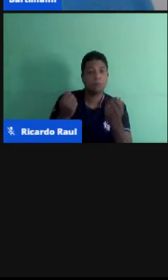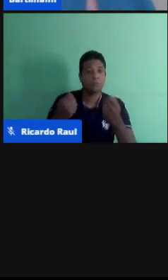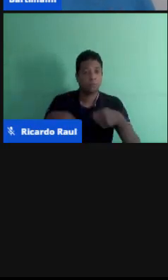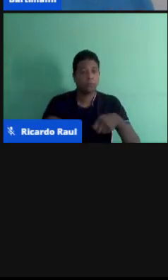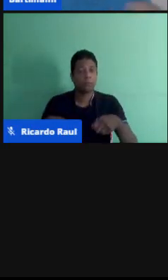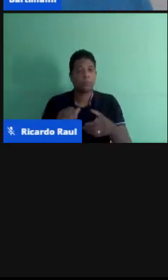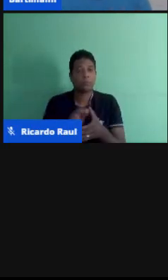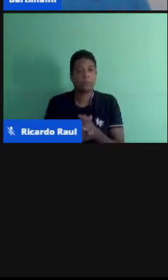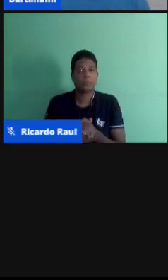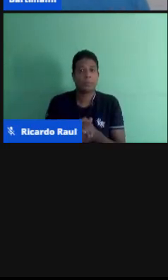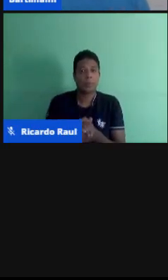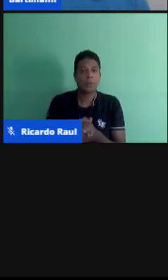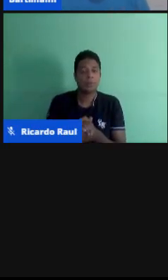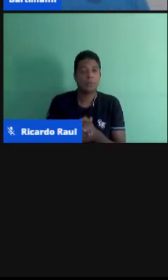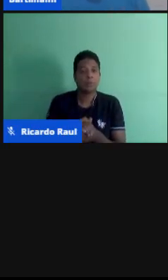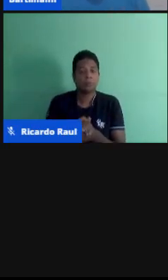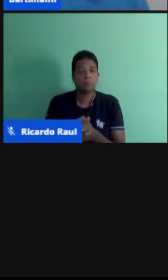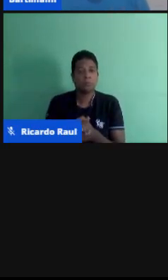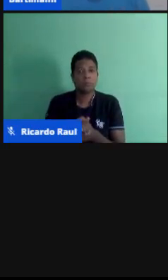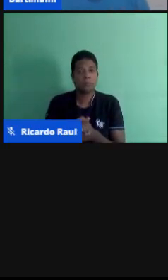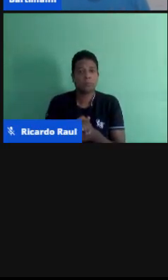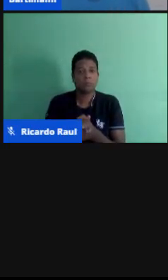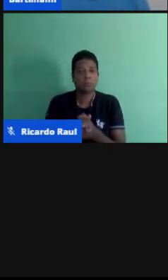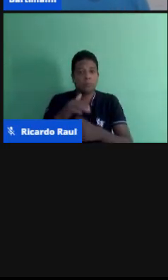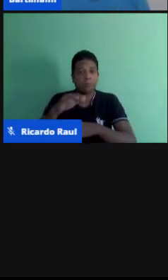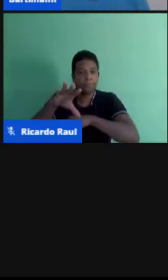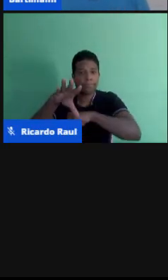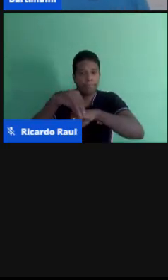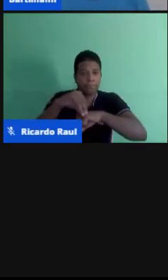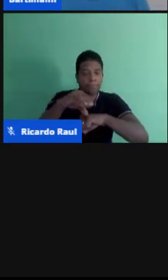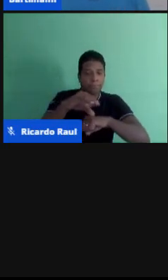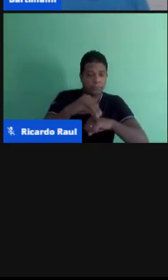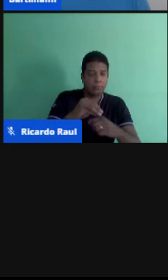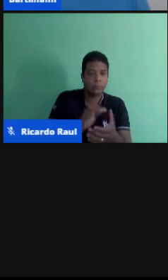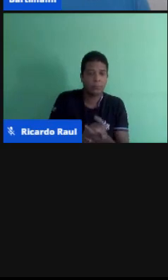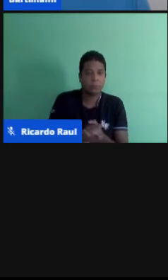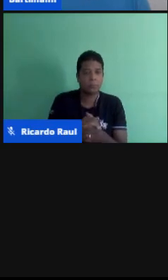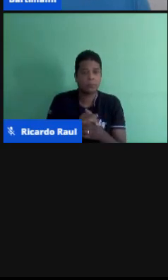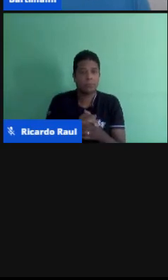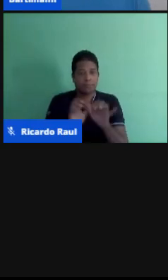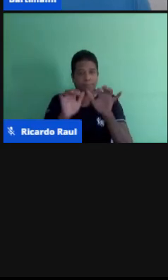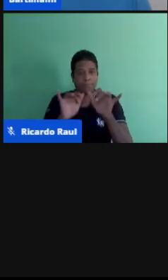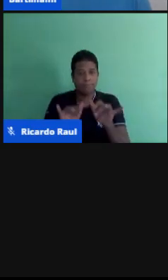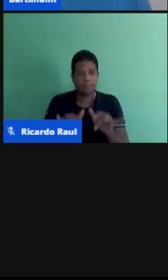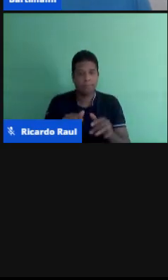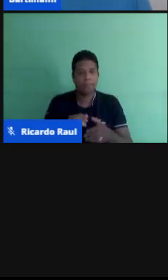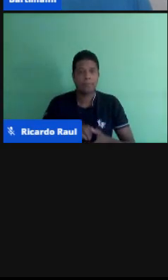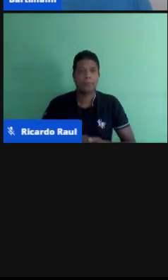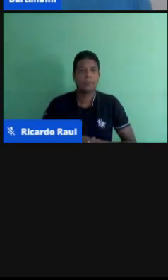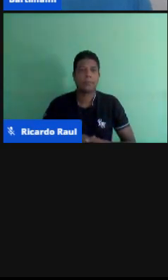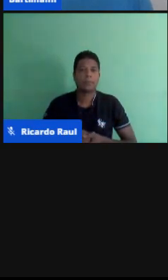aqui da aquisição desses dados. Pode passar o slide?